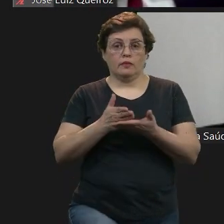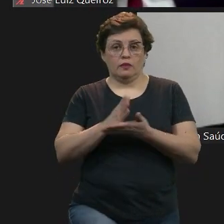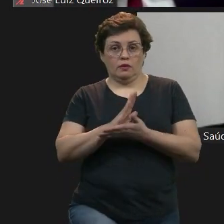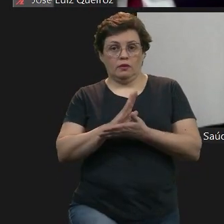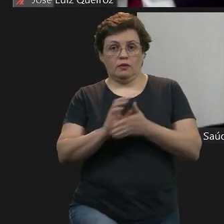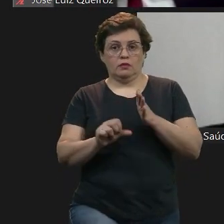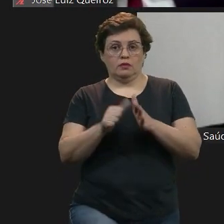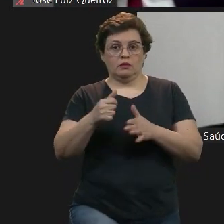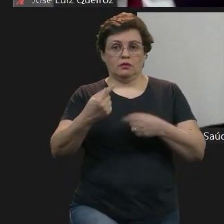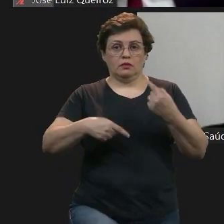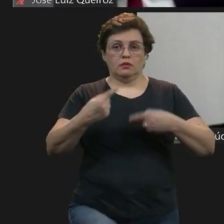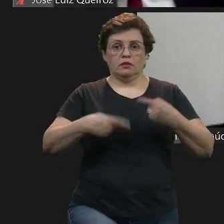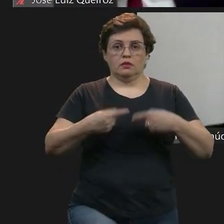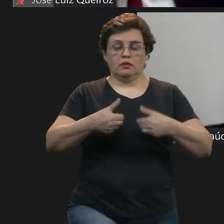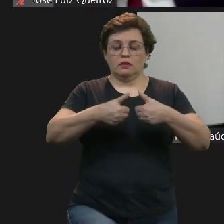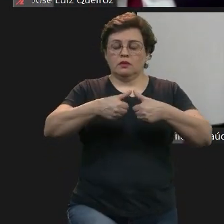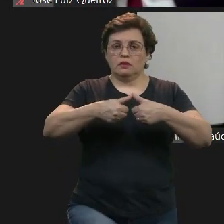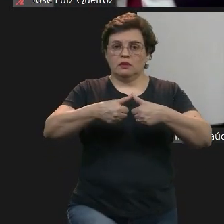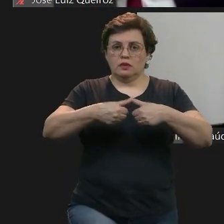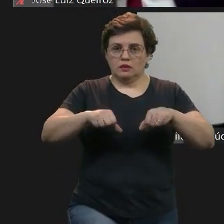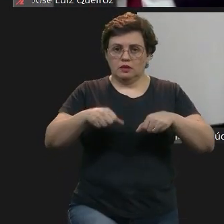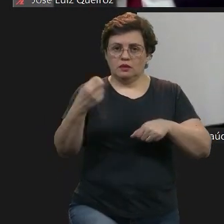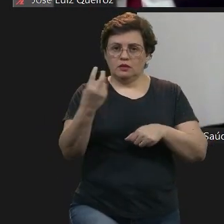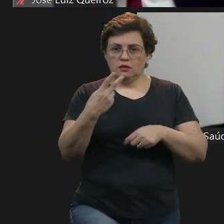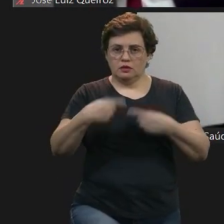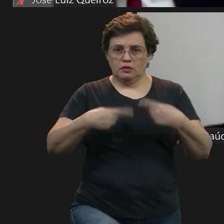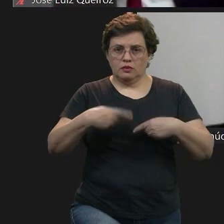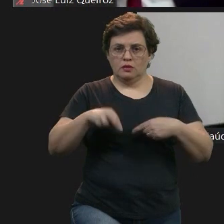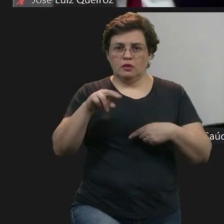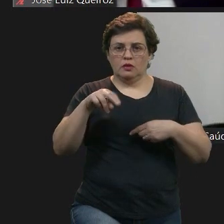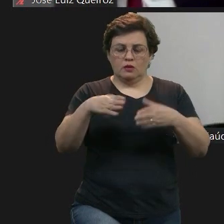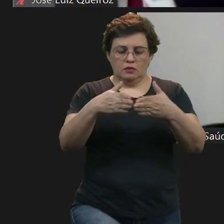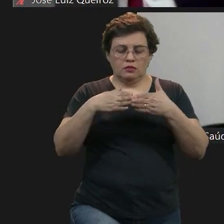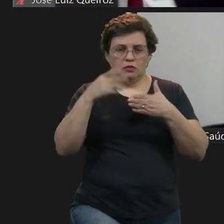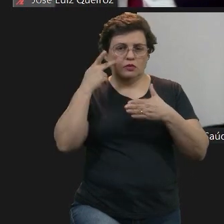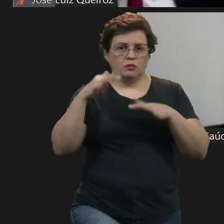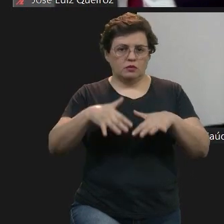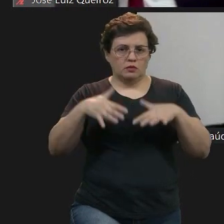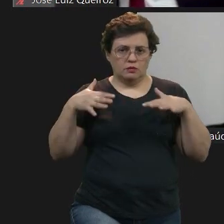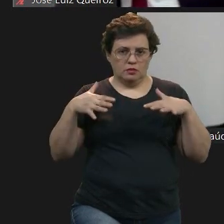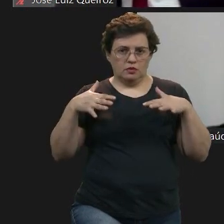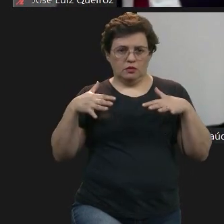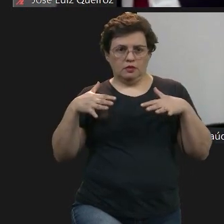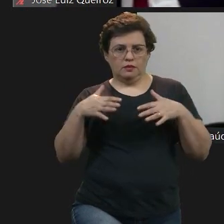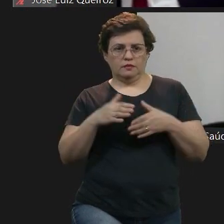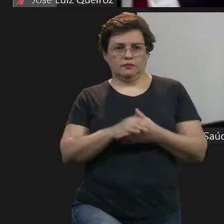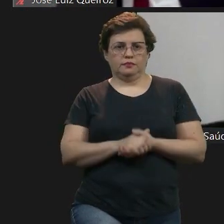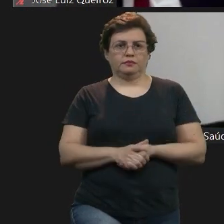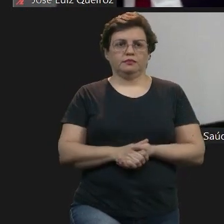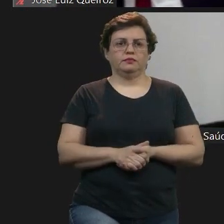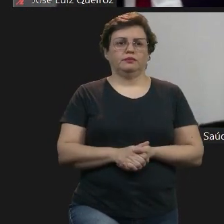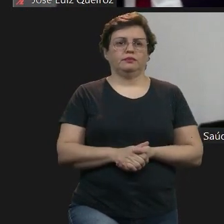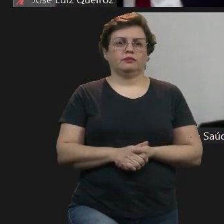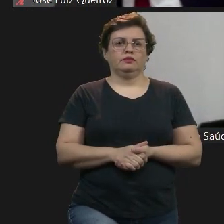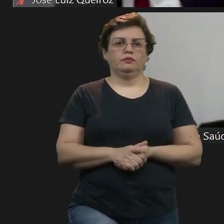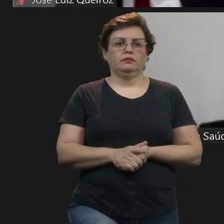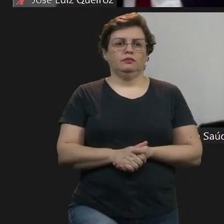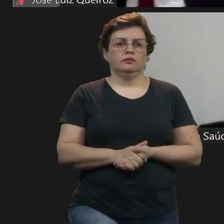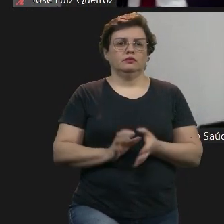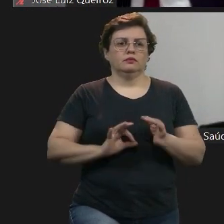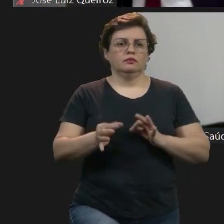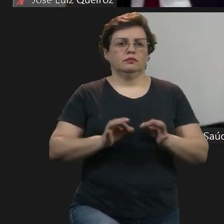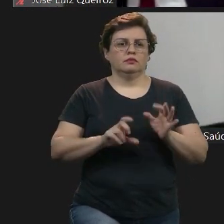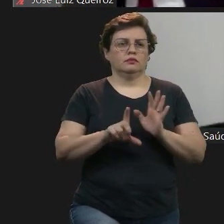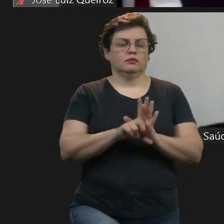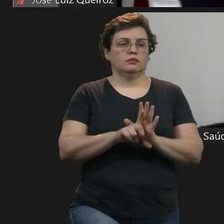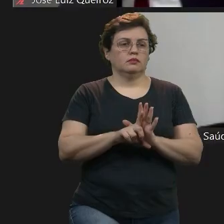Aprovado em primeira discussão, conforme requerido e deliberado pelo plenário, está em segunda discussão o projeto de